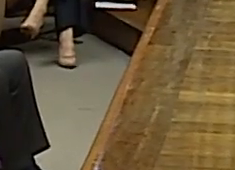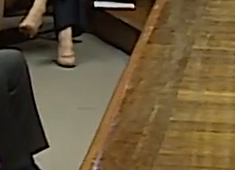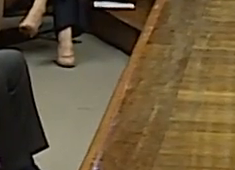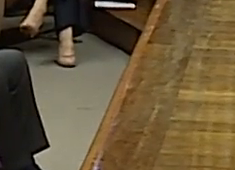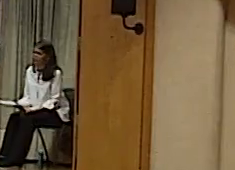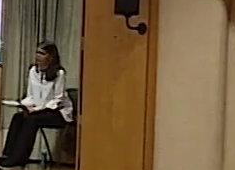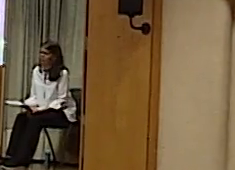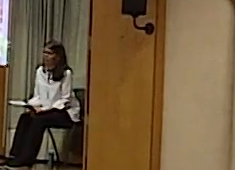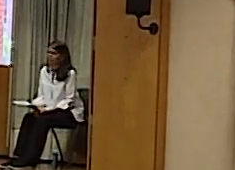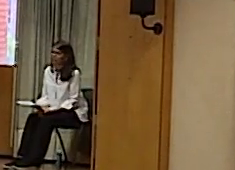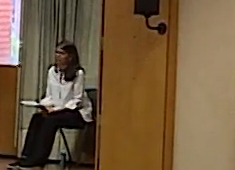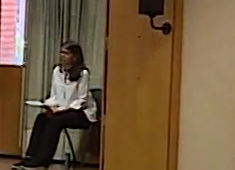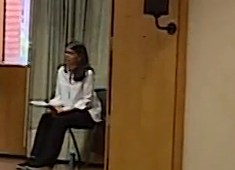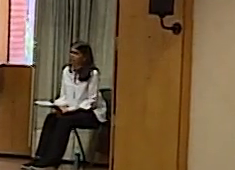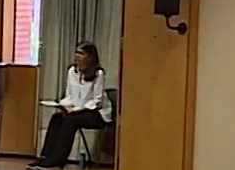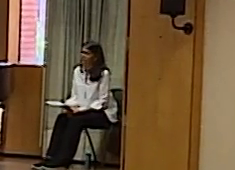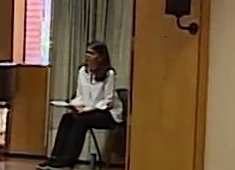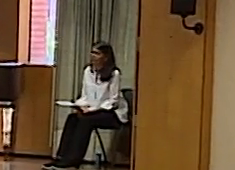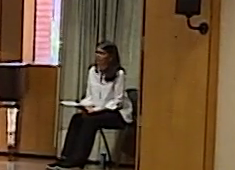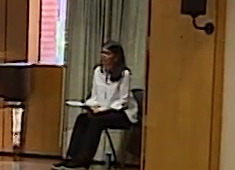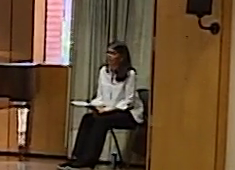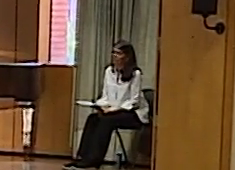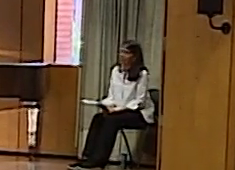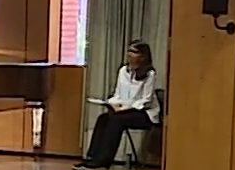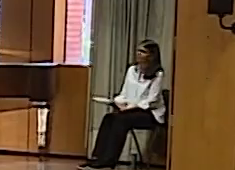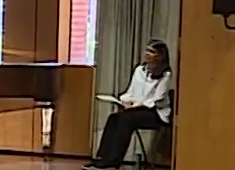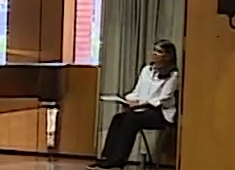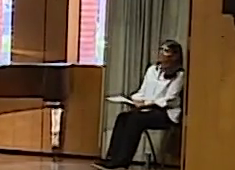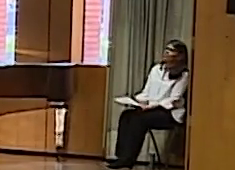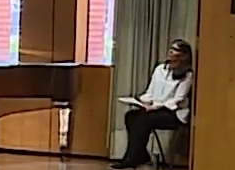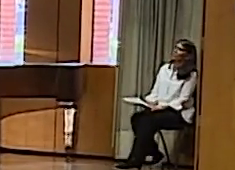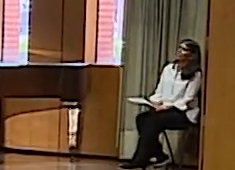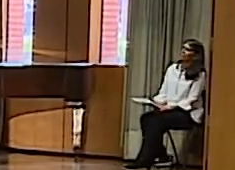Católica Editora com o patrocínio da Fundação Amélia de Melo.